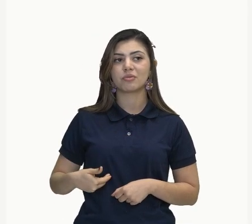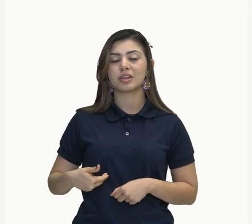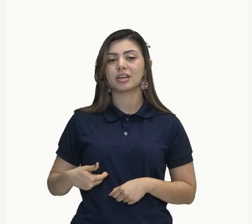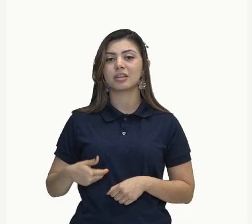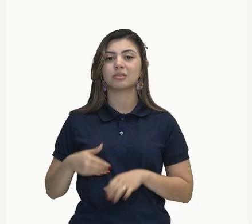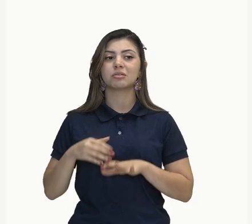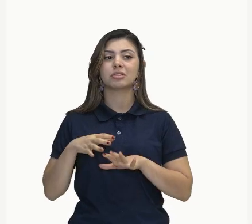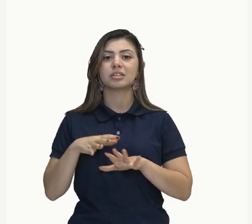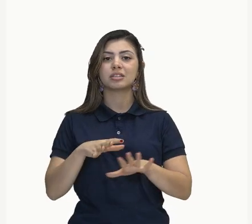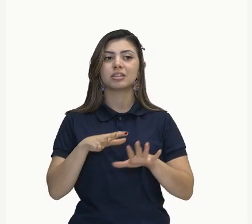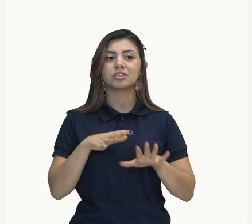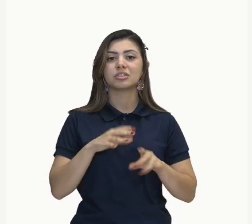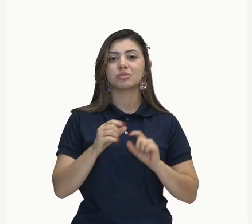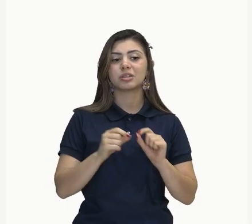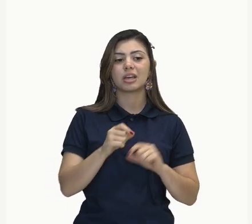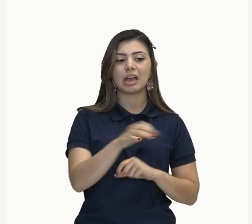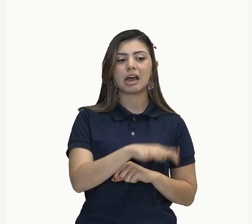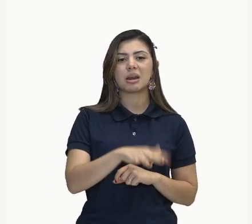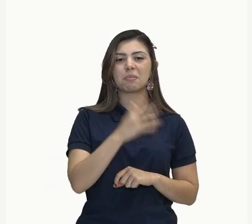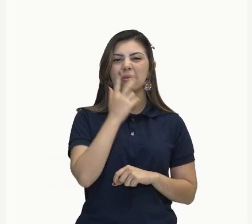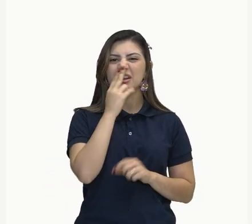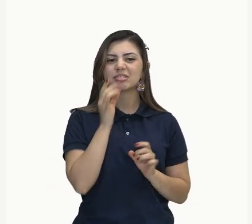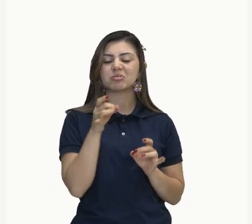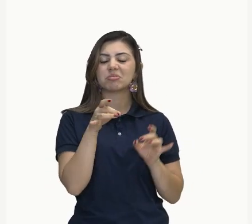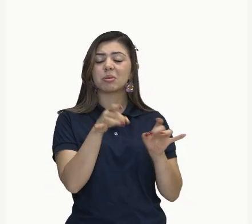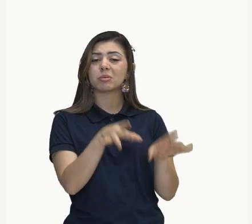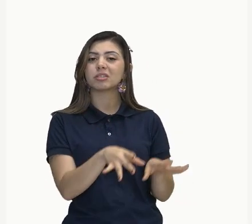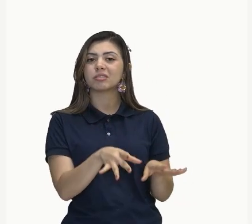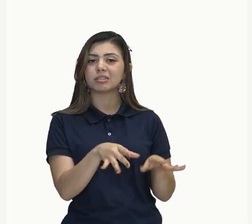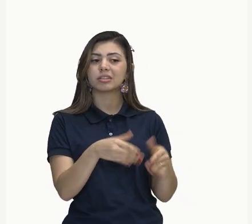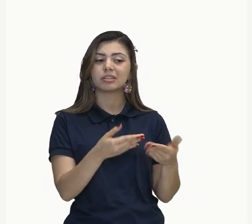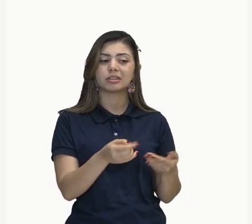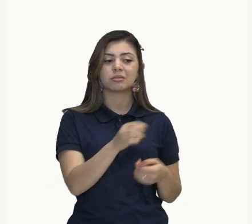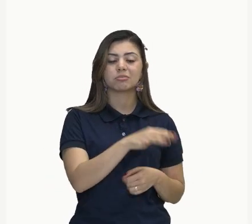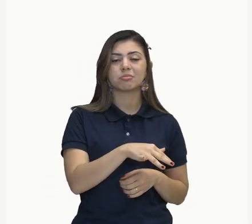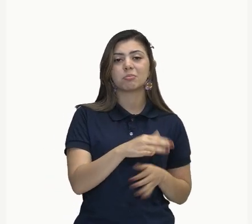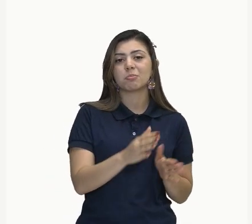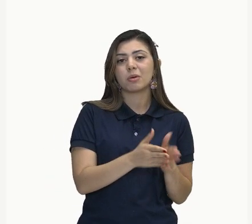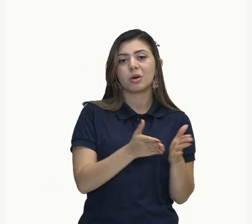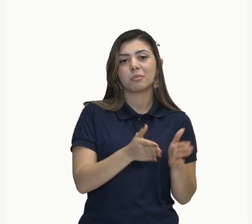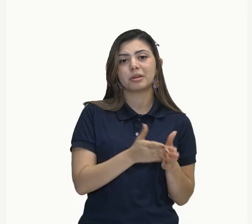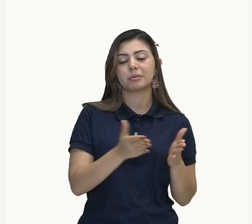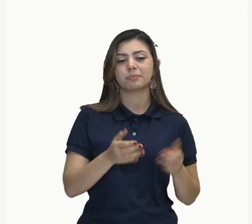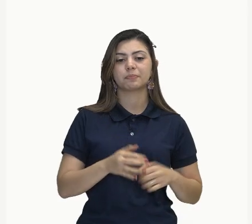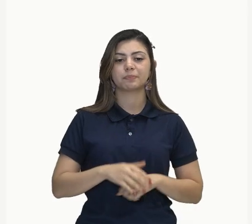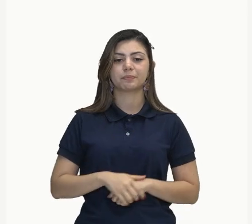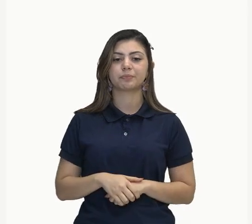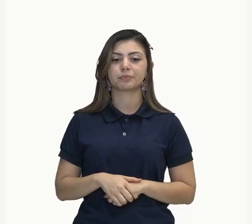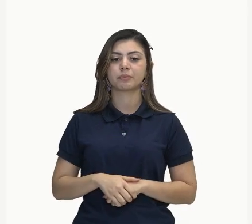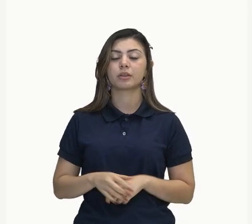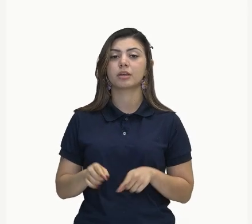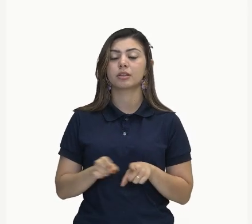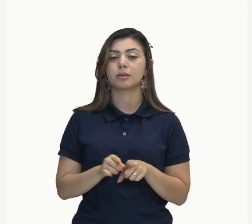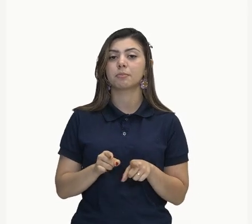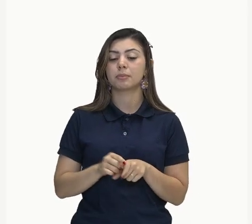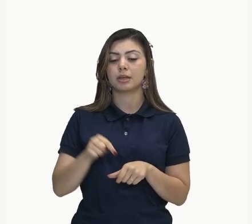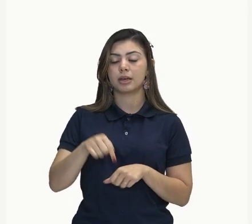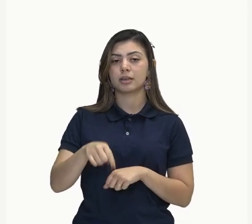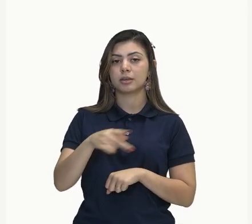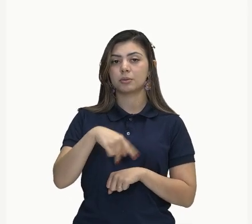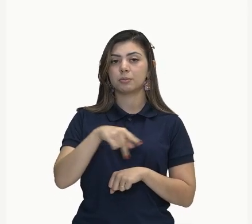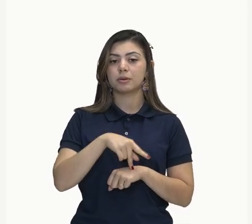para o abandono de certas áreas, e geralmente são aonde os mais pobres moram. E ainda no Brasil,